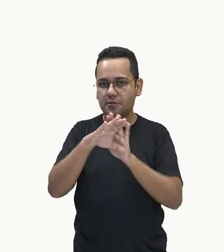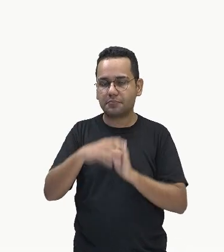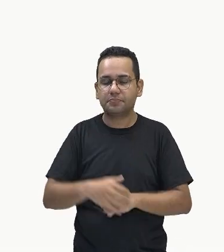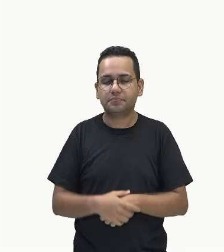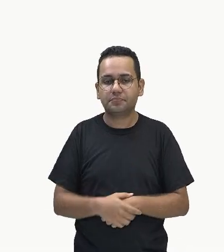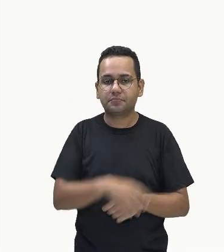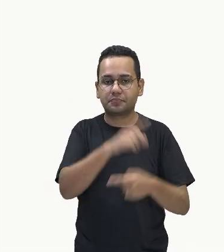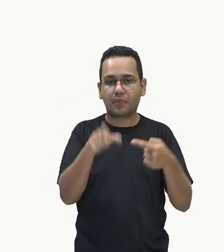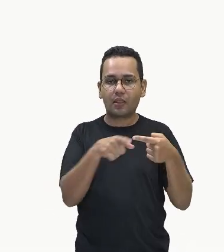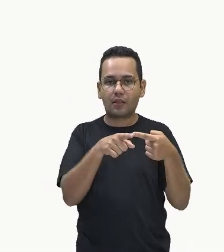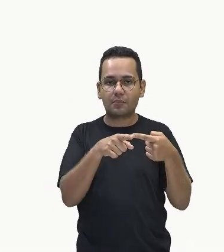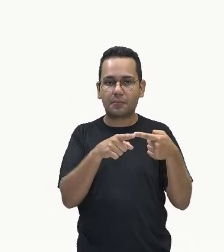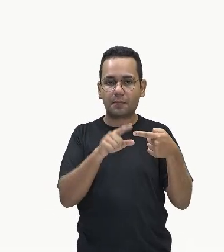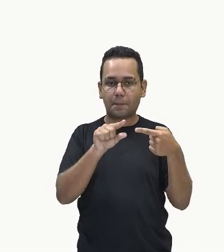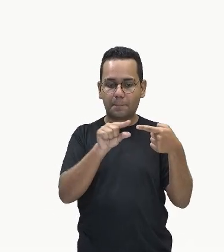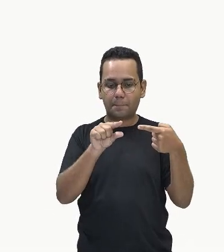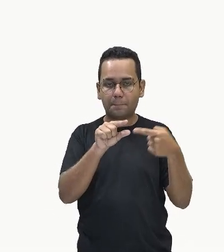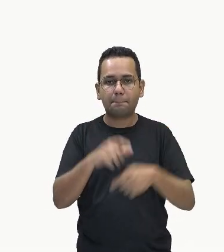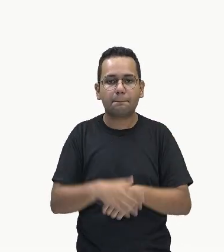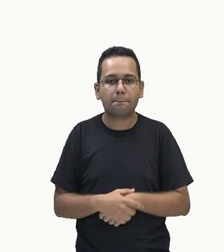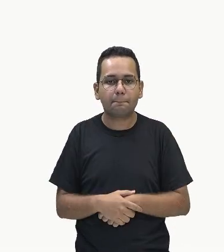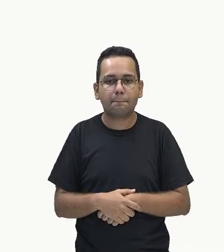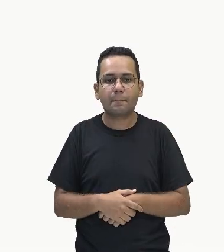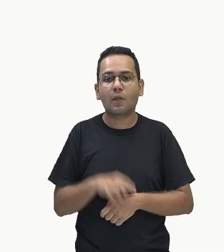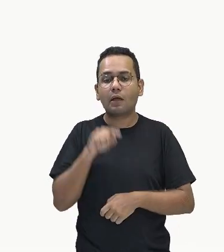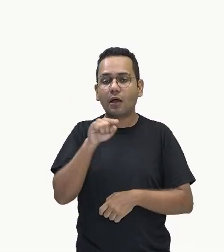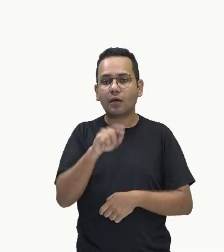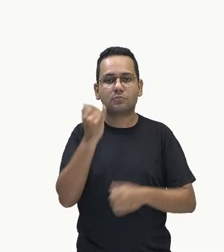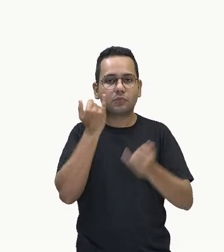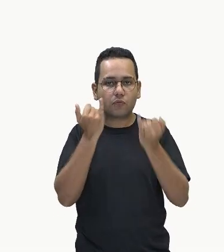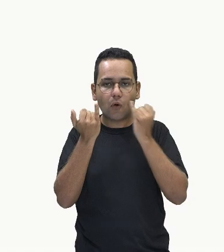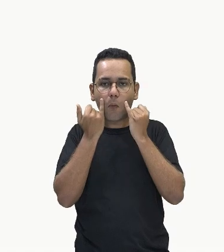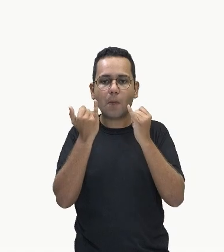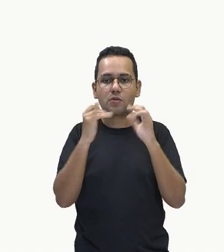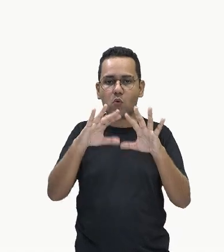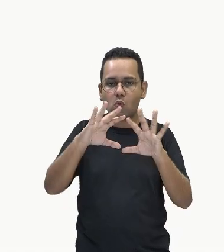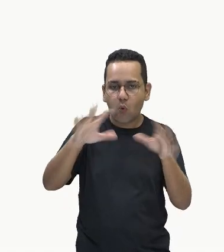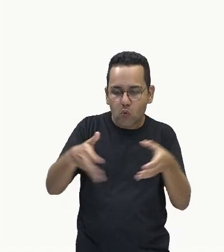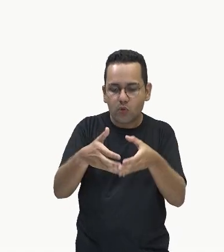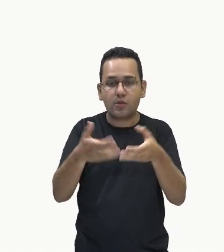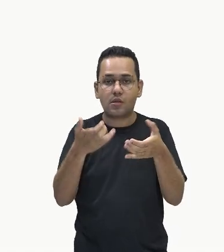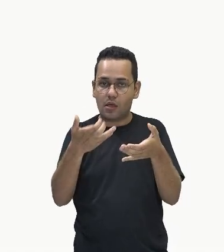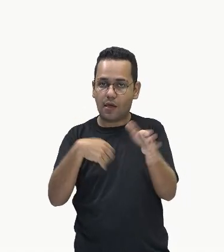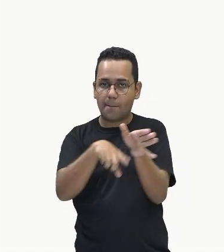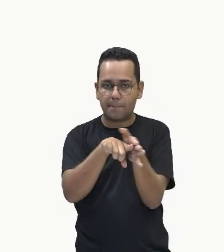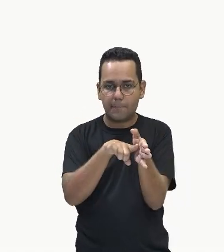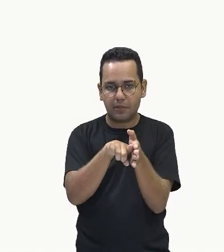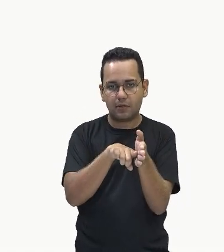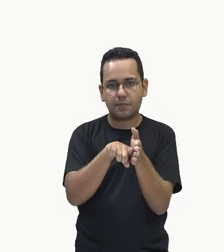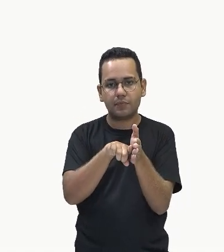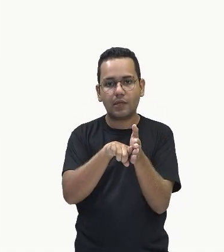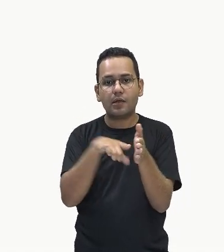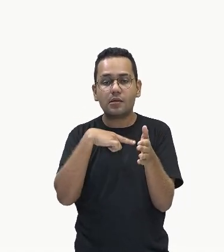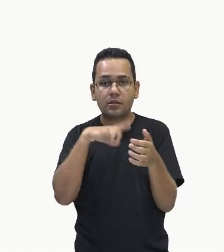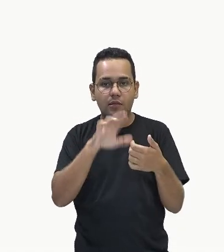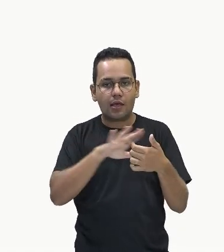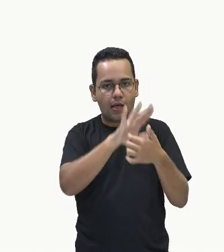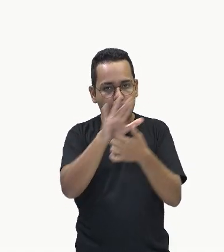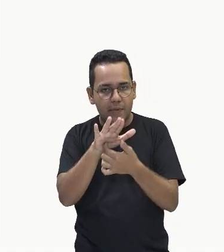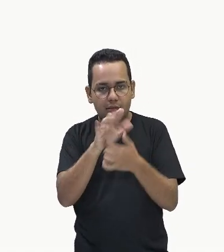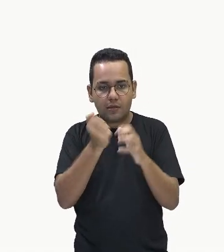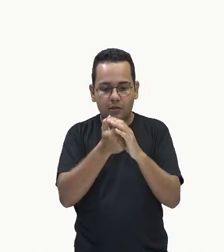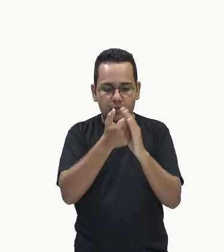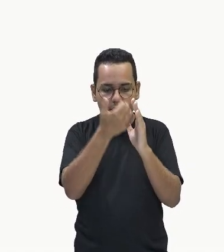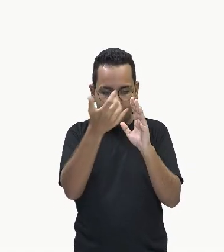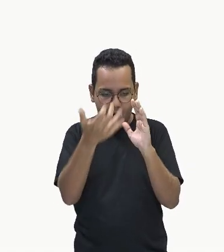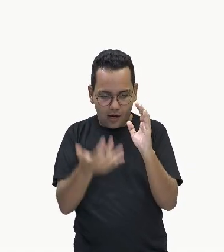exemplo, população é o conjunto de elementos que queremos pesquisar e que apresenta alguma